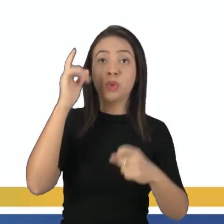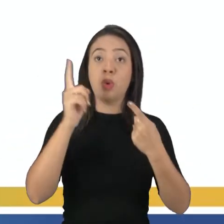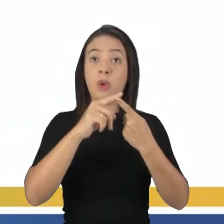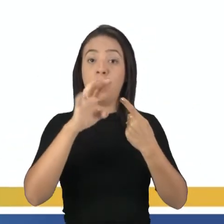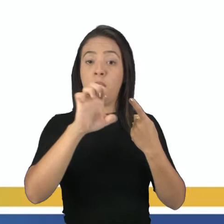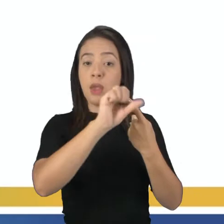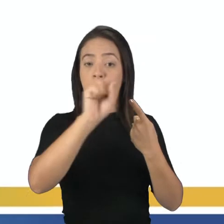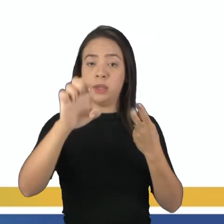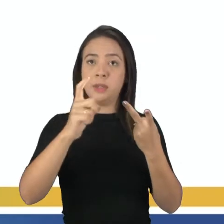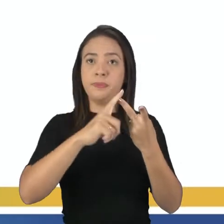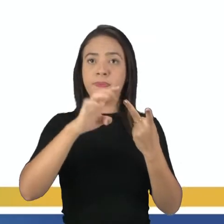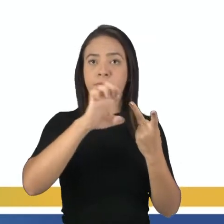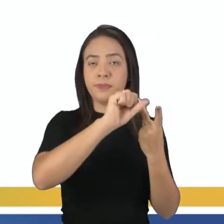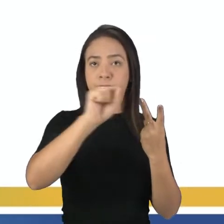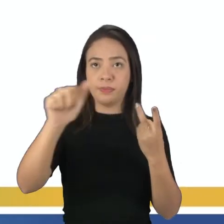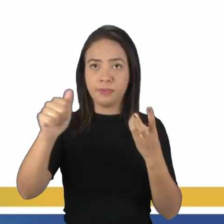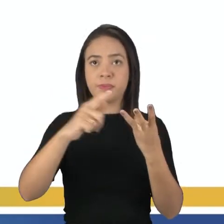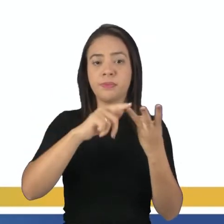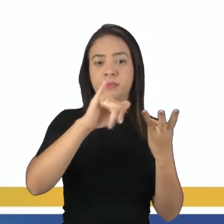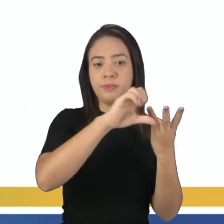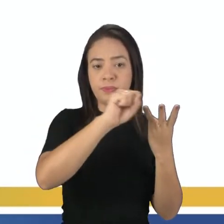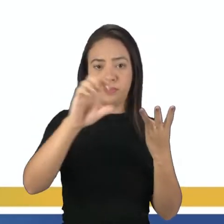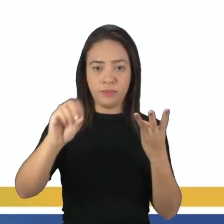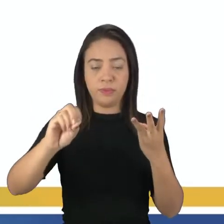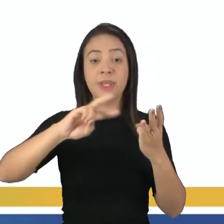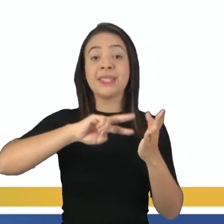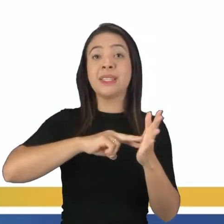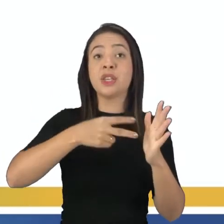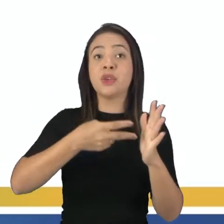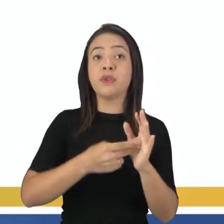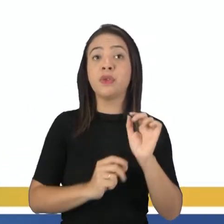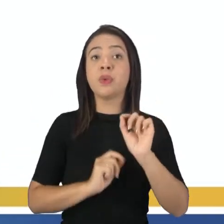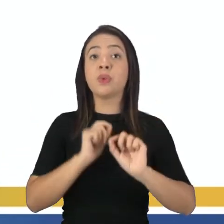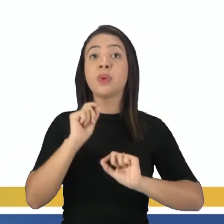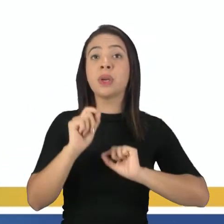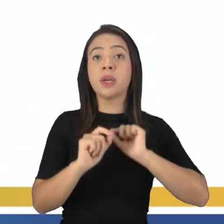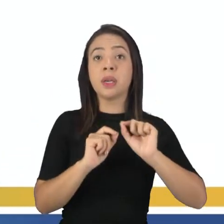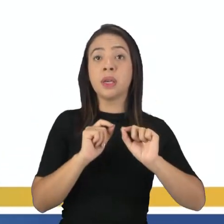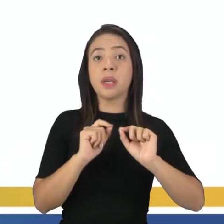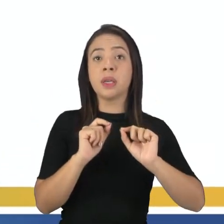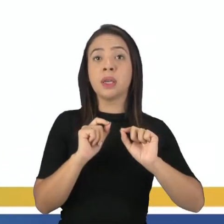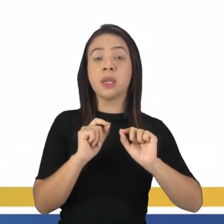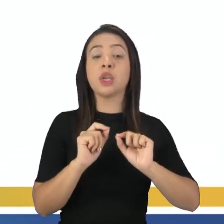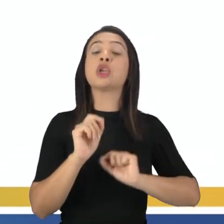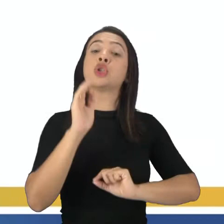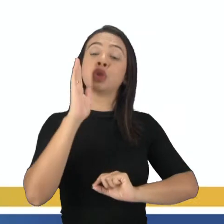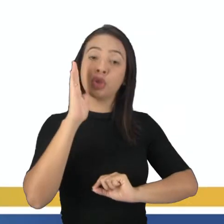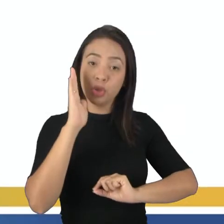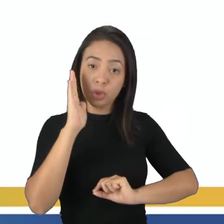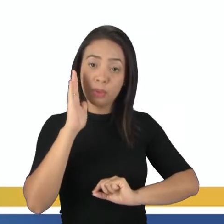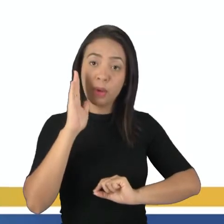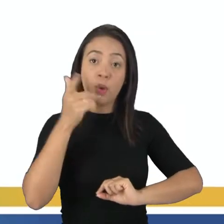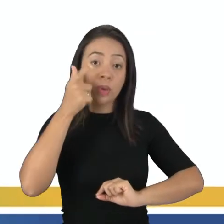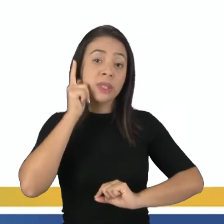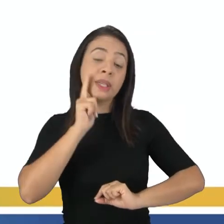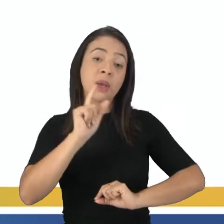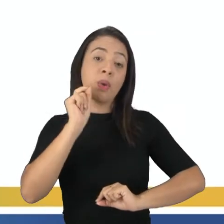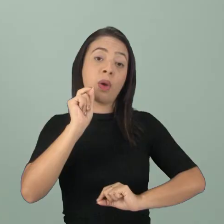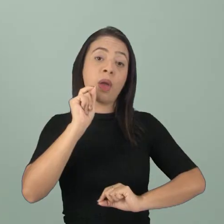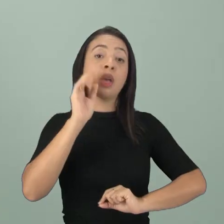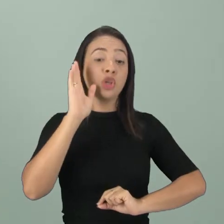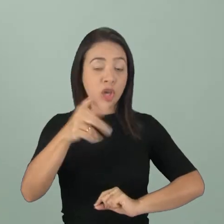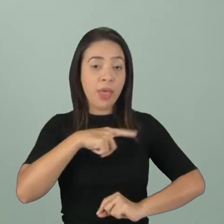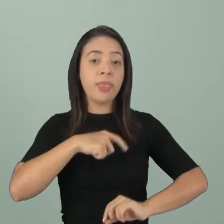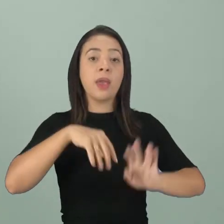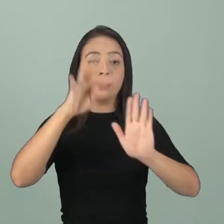são esse, essa e isso, funcionam como elementos anafóricos, ou seja, que para retomar algum termo que